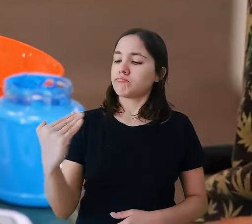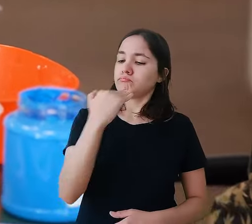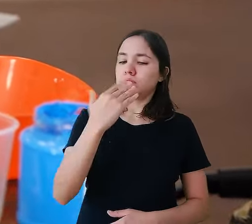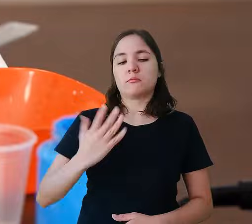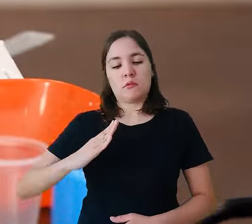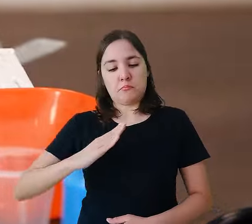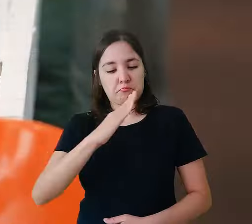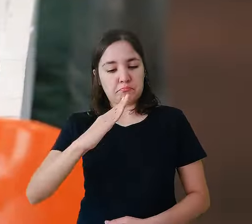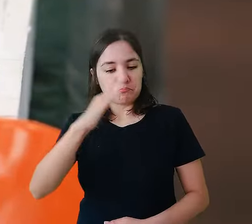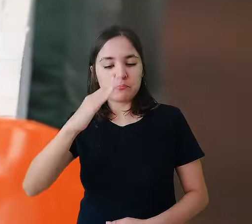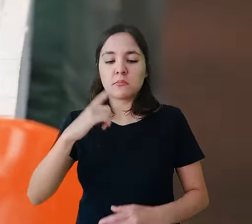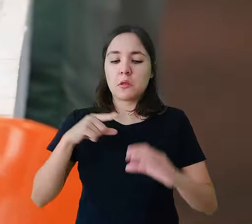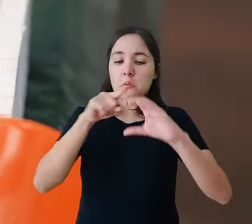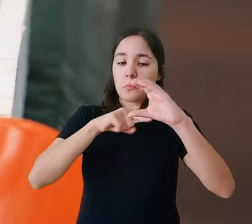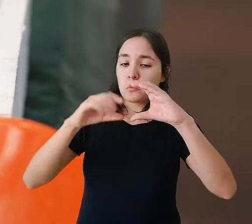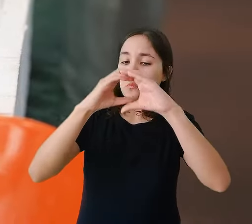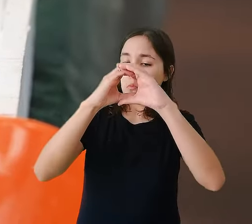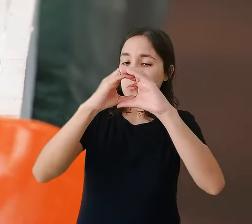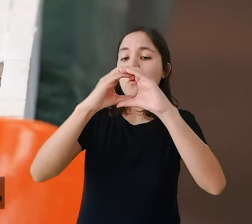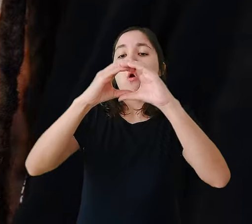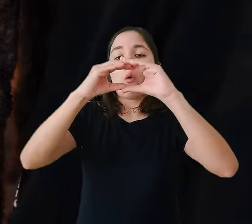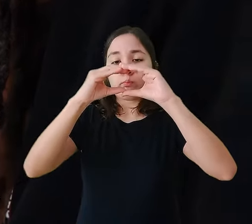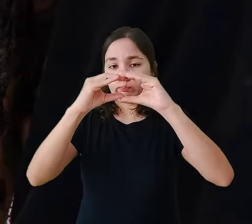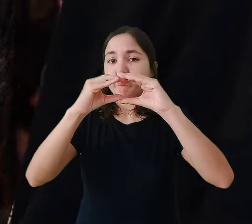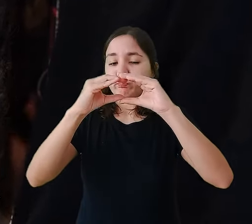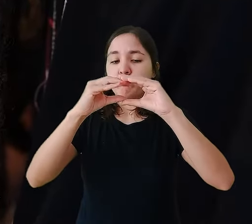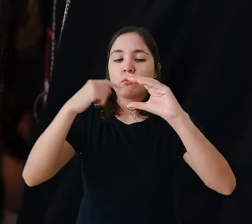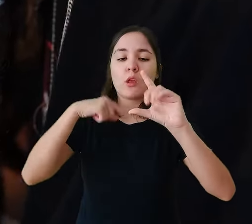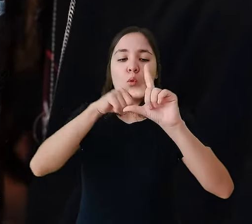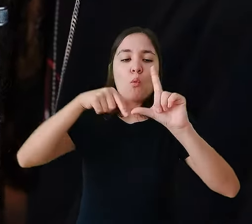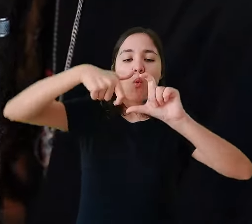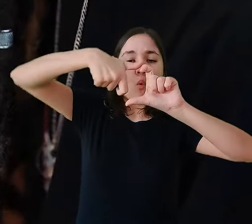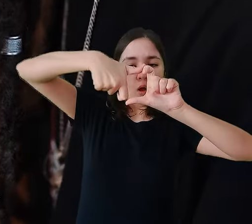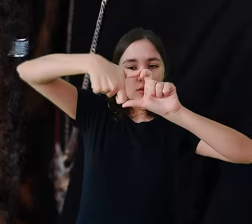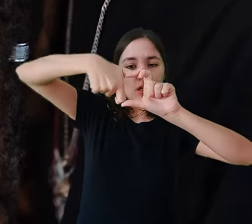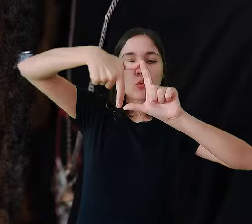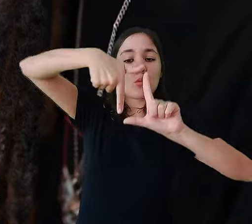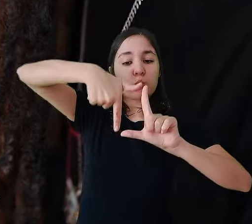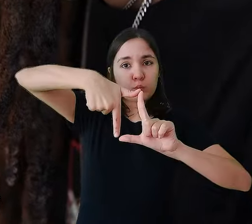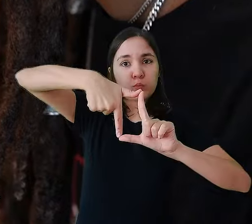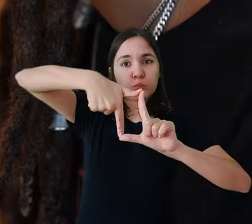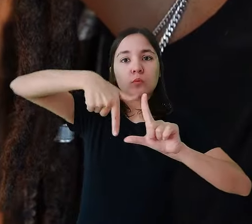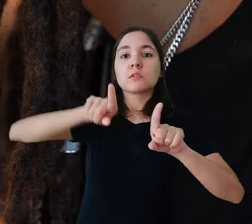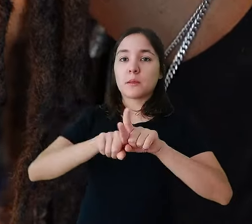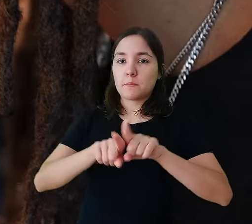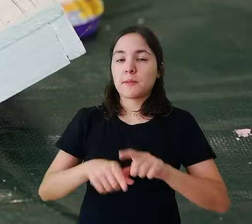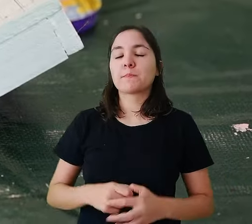algumas linhas ortogonais, algumas diagonais, círculos, elipses, quadrados e